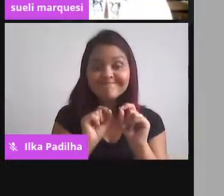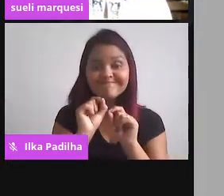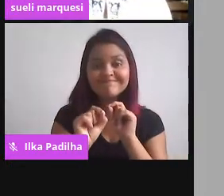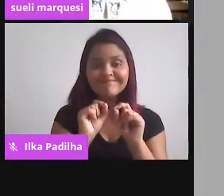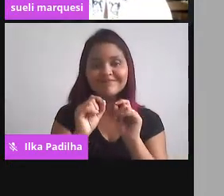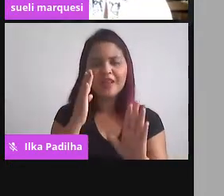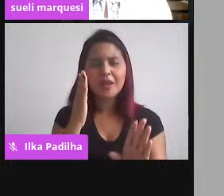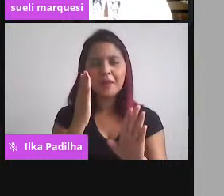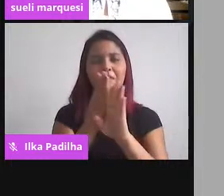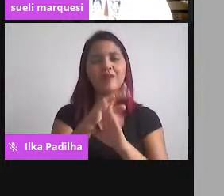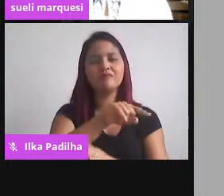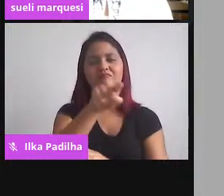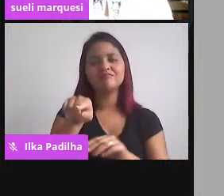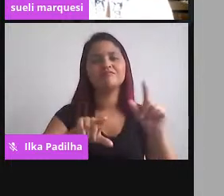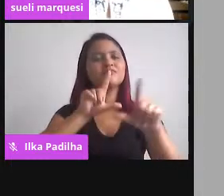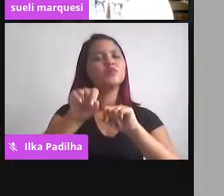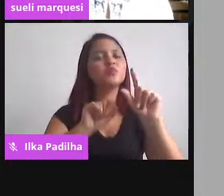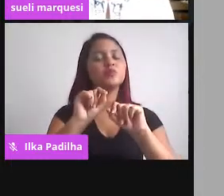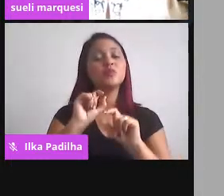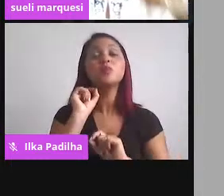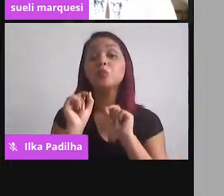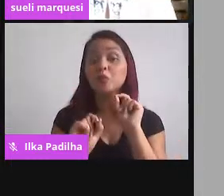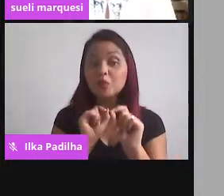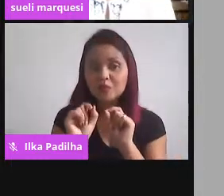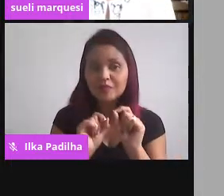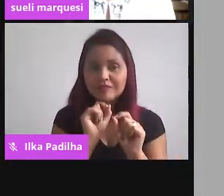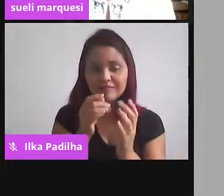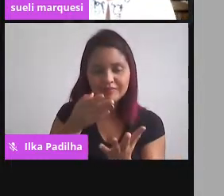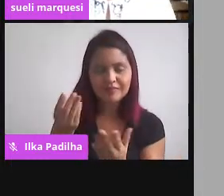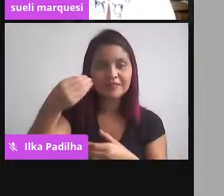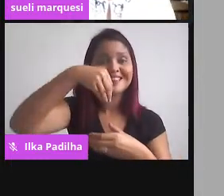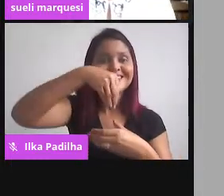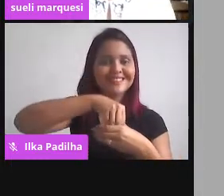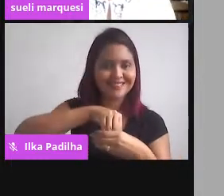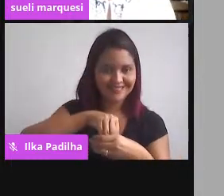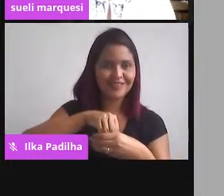vocês querem fazer, né, dentro da linha de